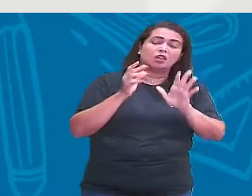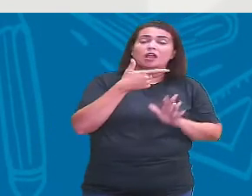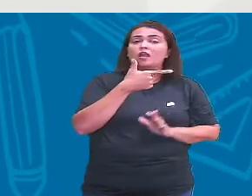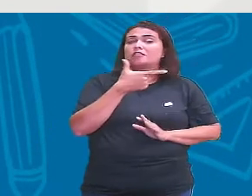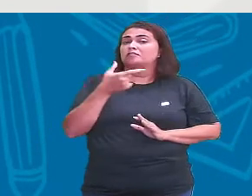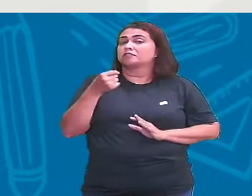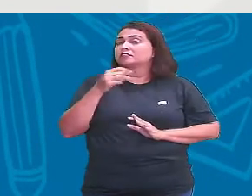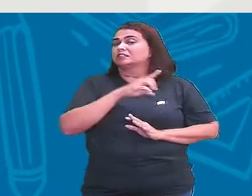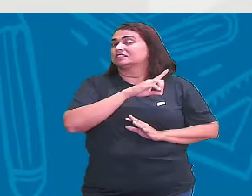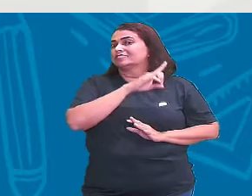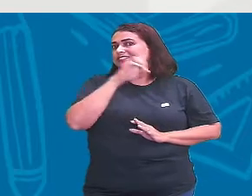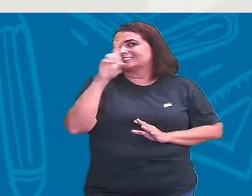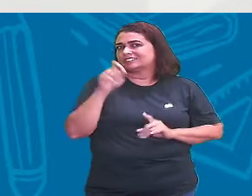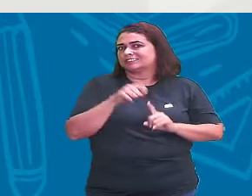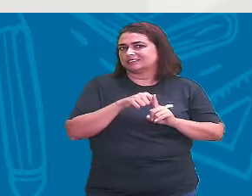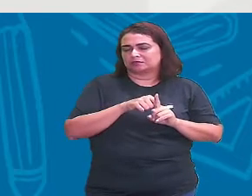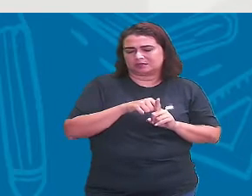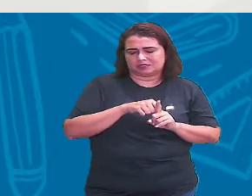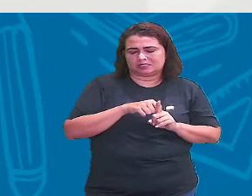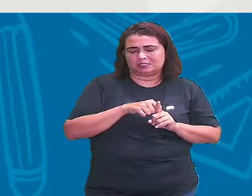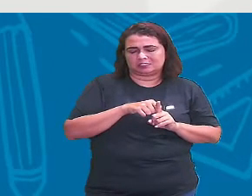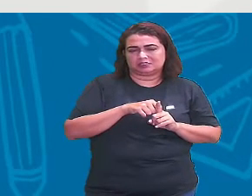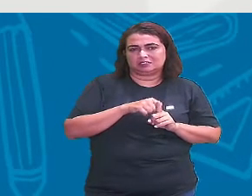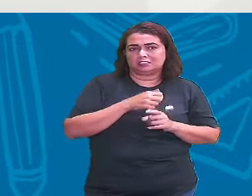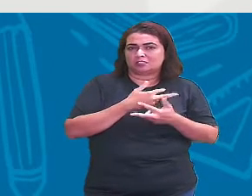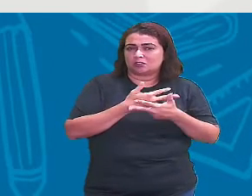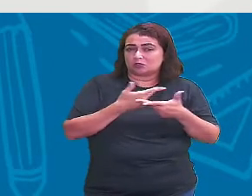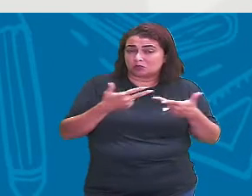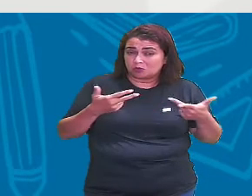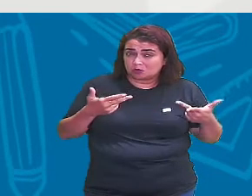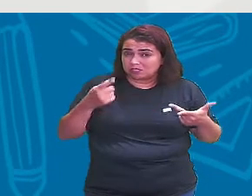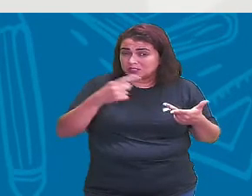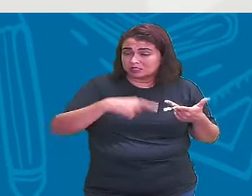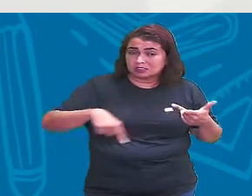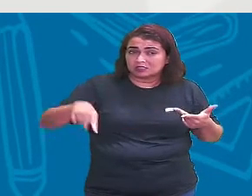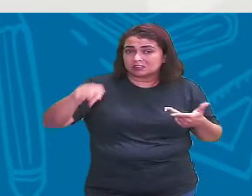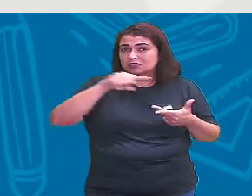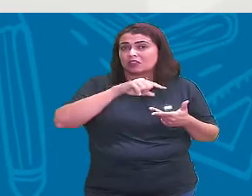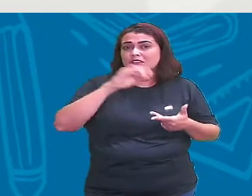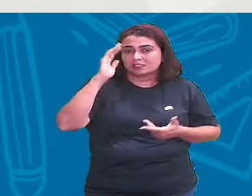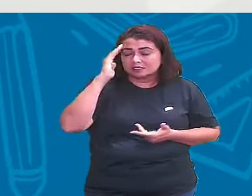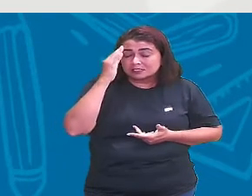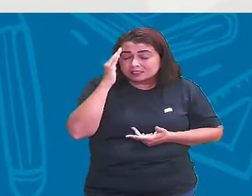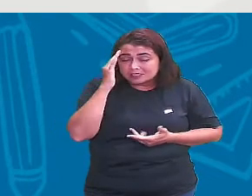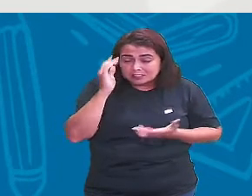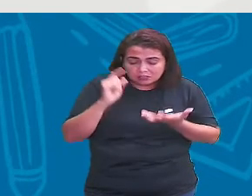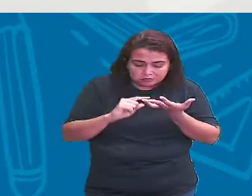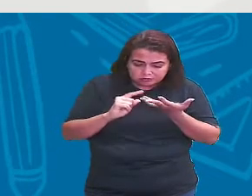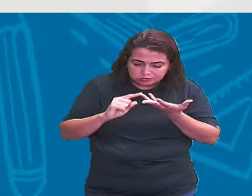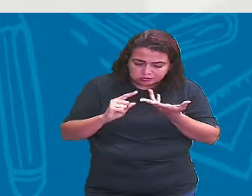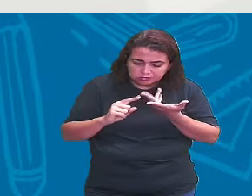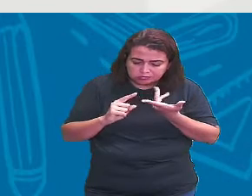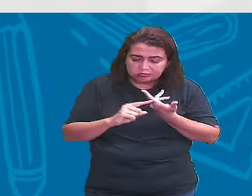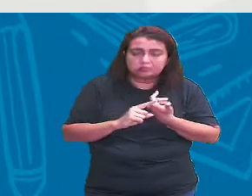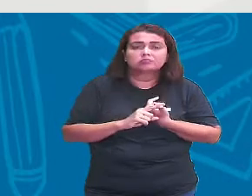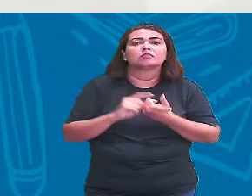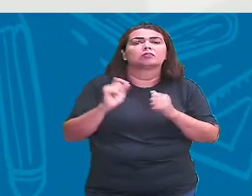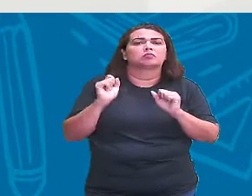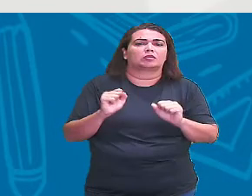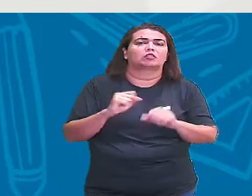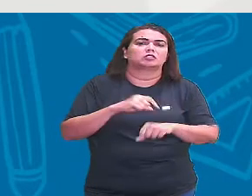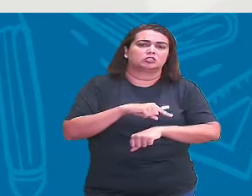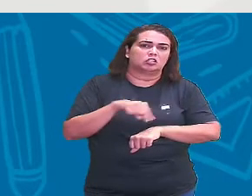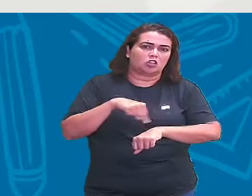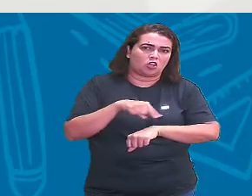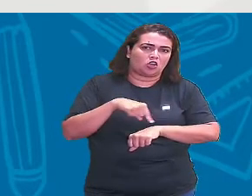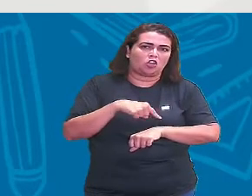dias daquele mês. Então, são tudo coisas que a gente consegue contar, tá certo? Então,